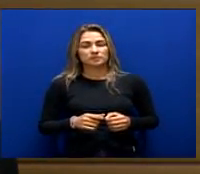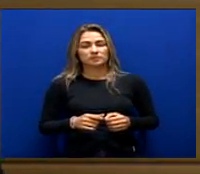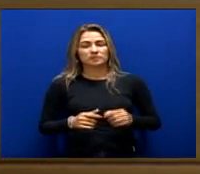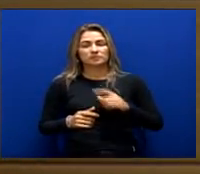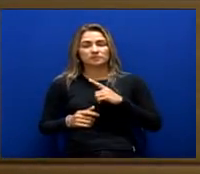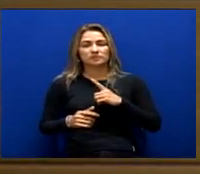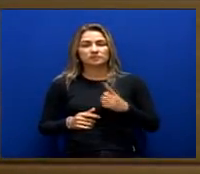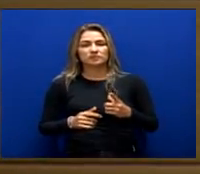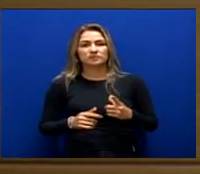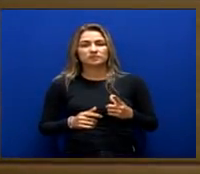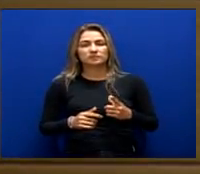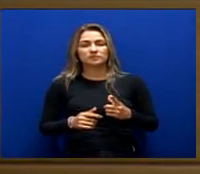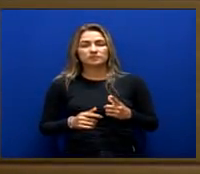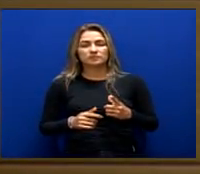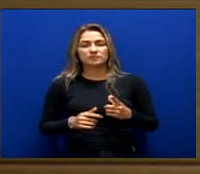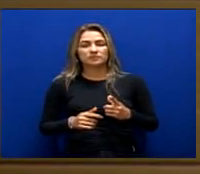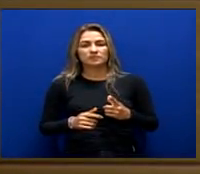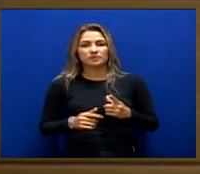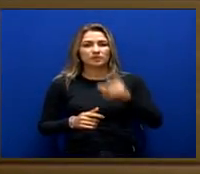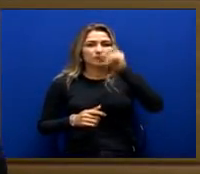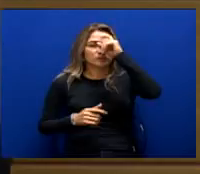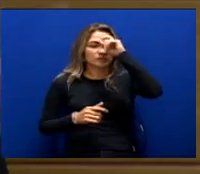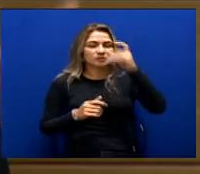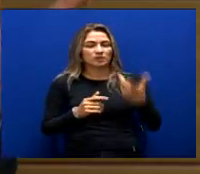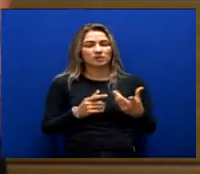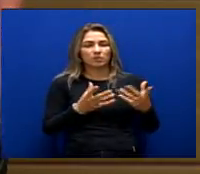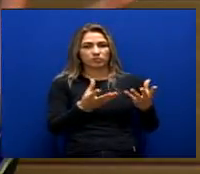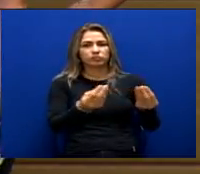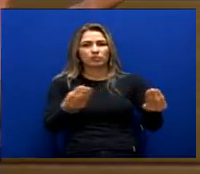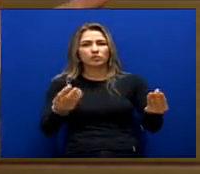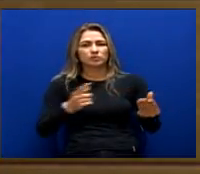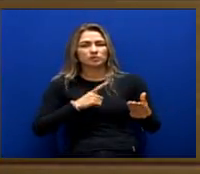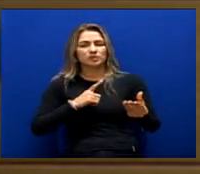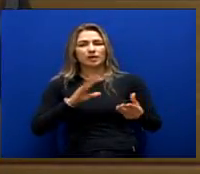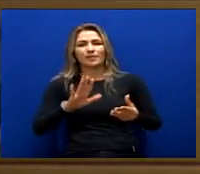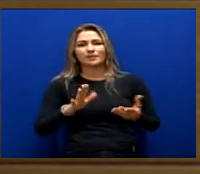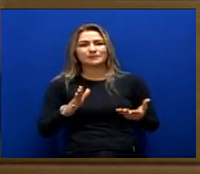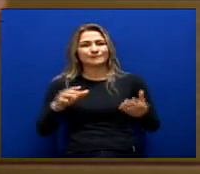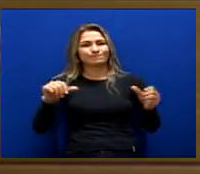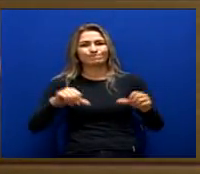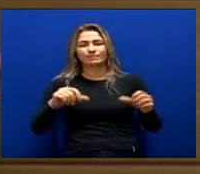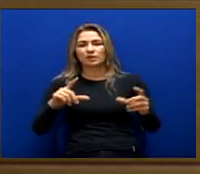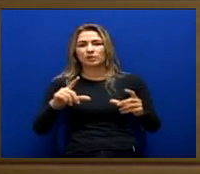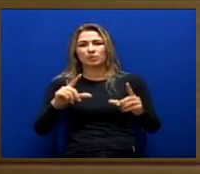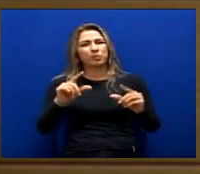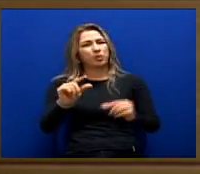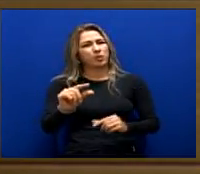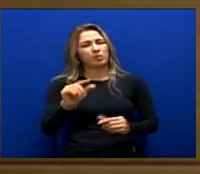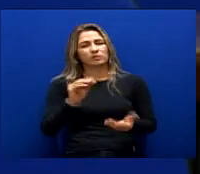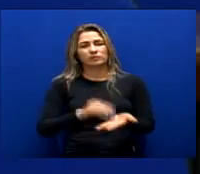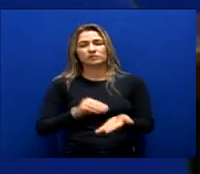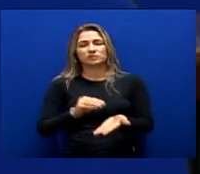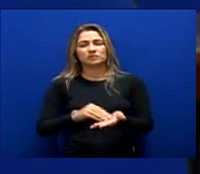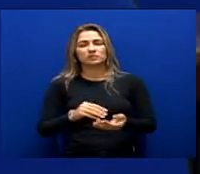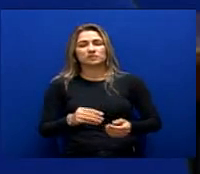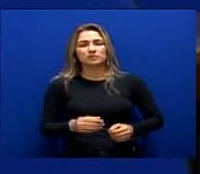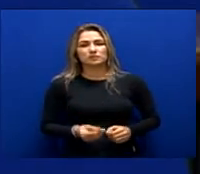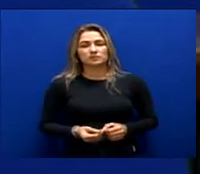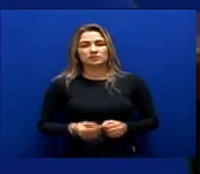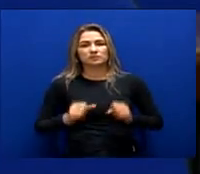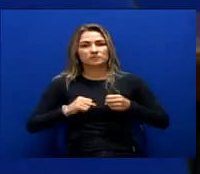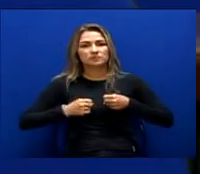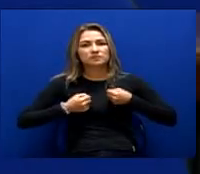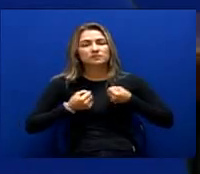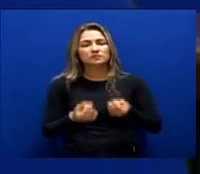funcionando mas é insuficiente a gente deve reconhecer isso porque também não podemos progredir mas há um esforço muito grande